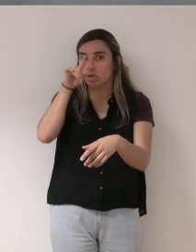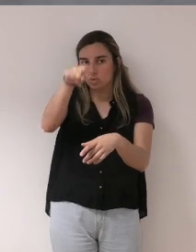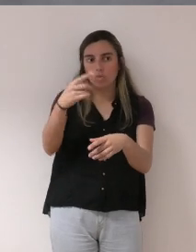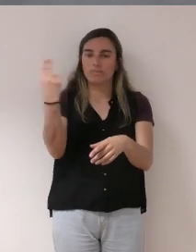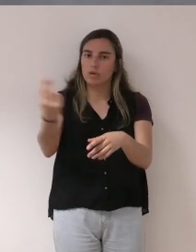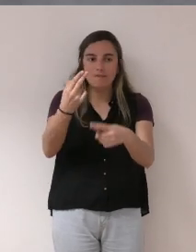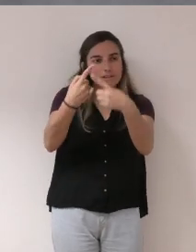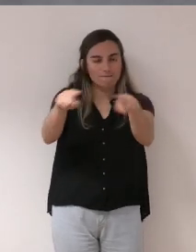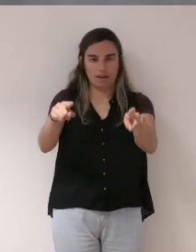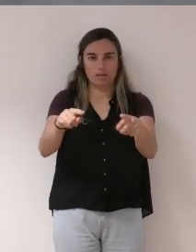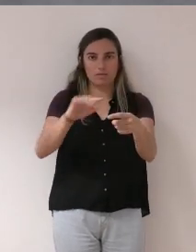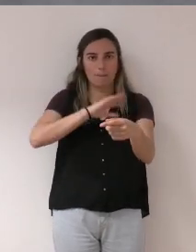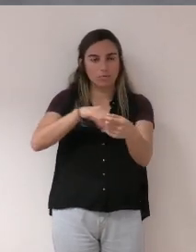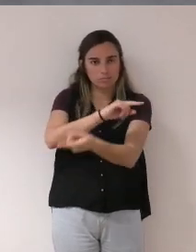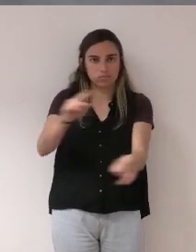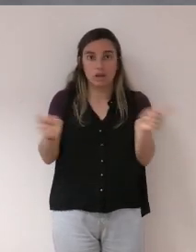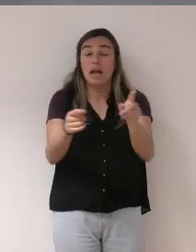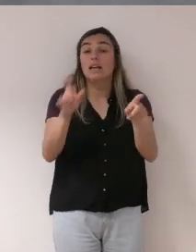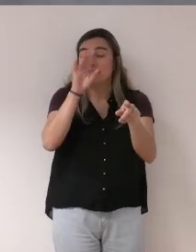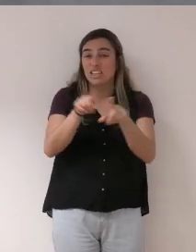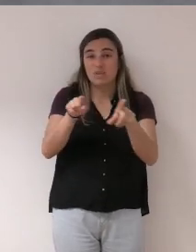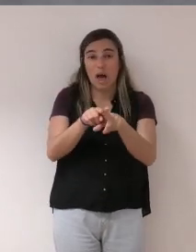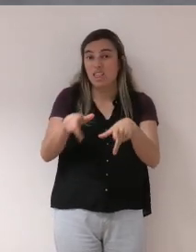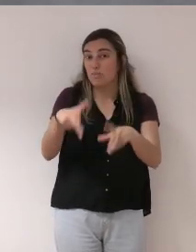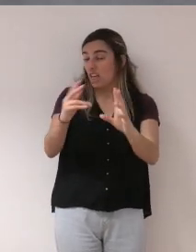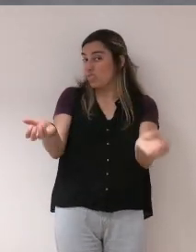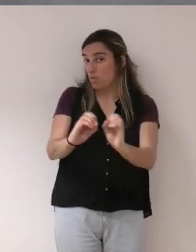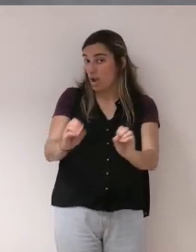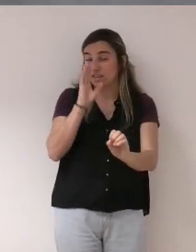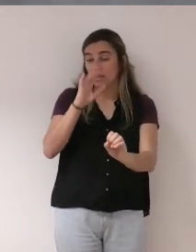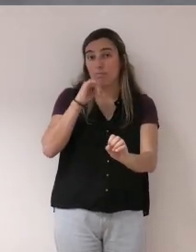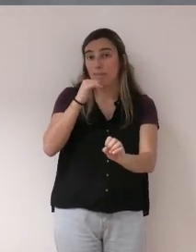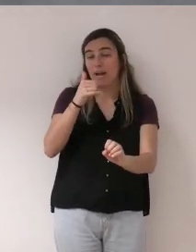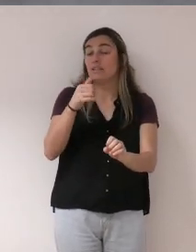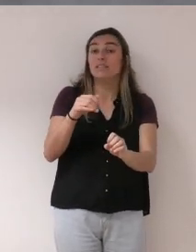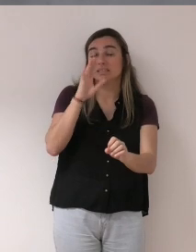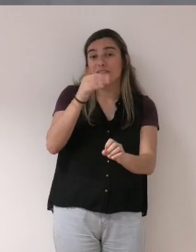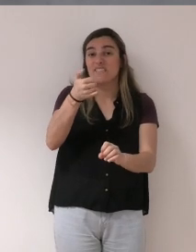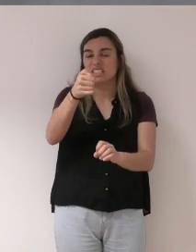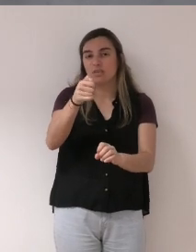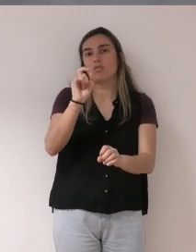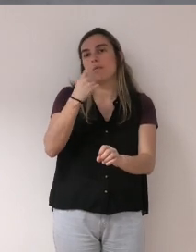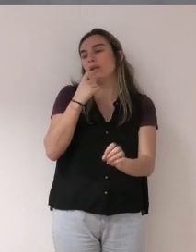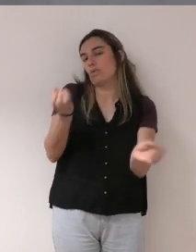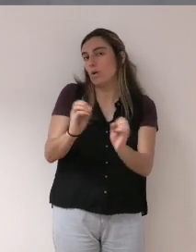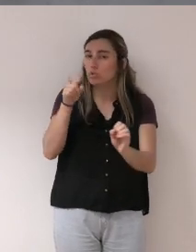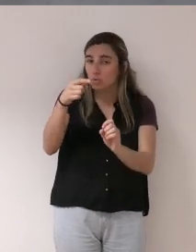imagine-se num universo que não é um universo de liberdade, 50 anos de liberdade, imagina-se a escrever outras